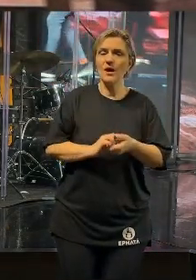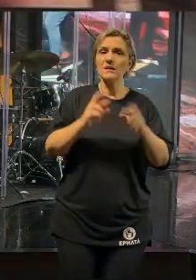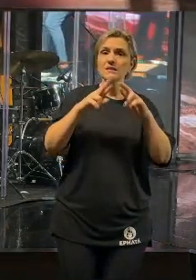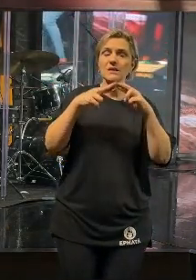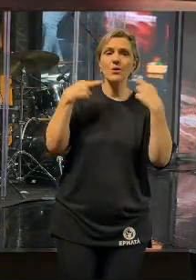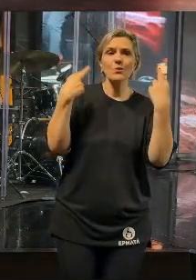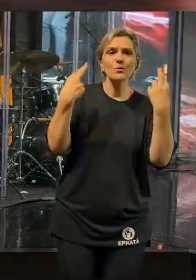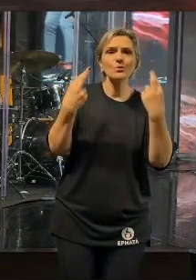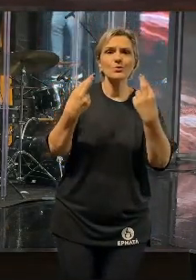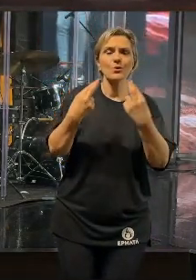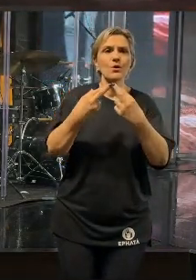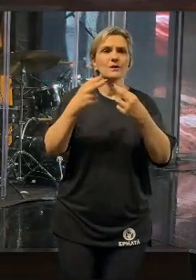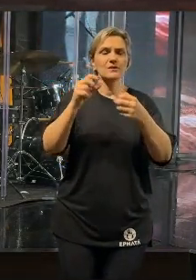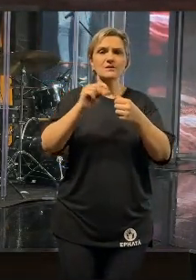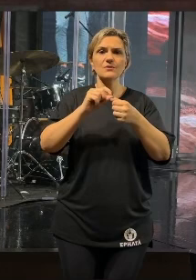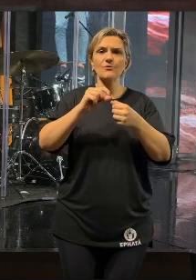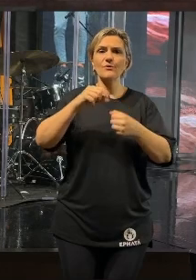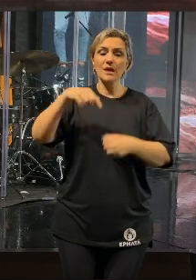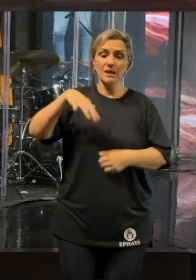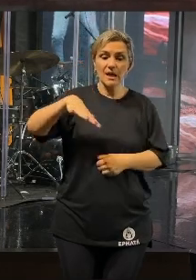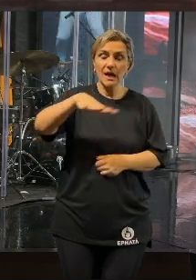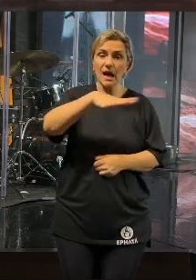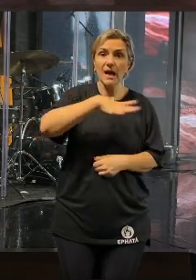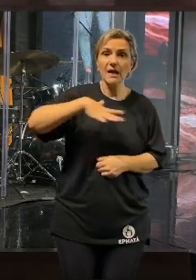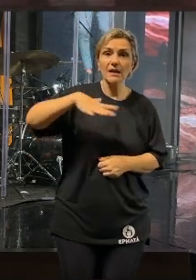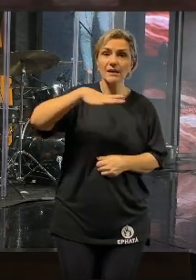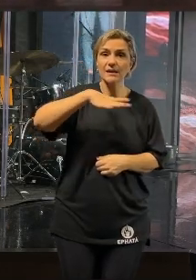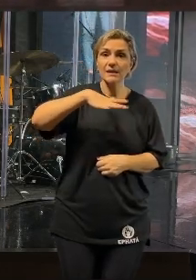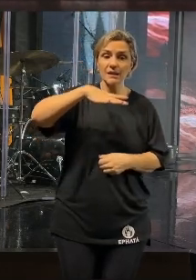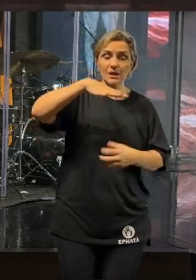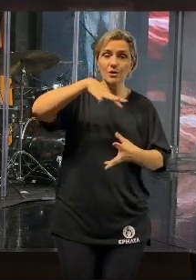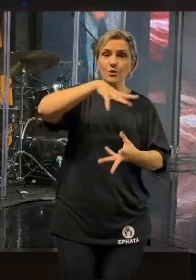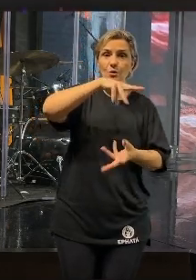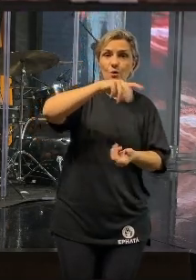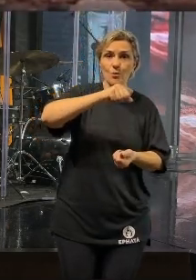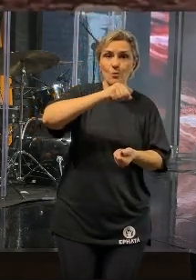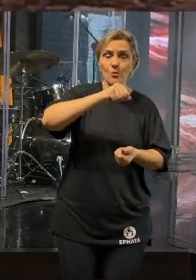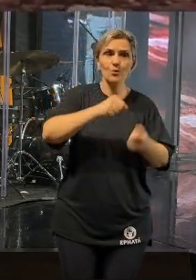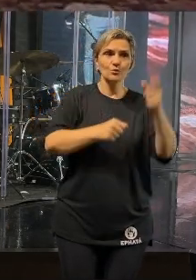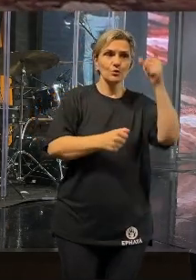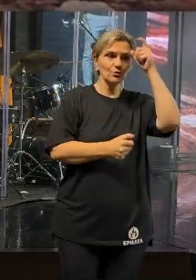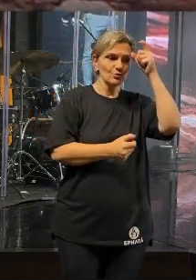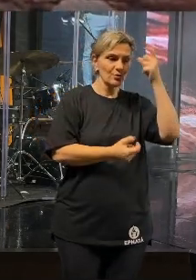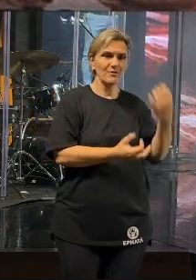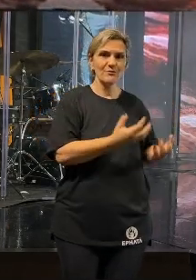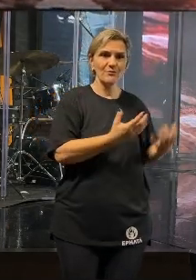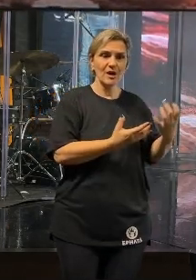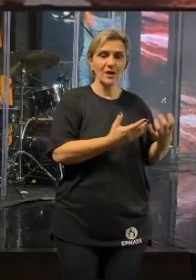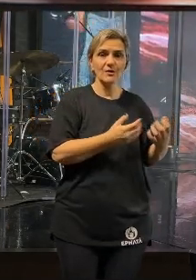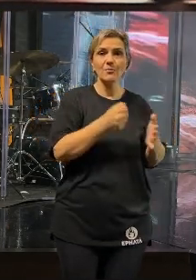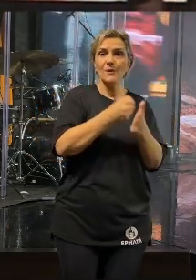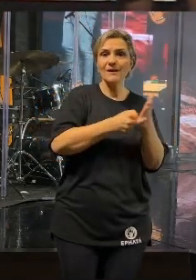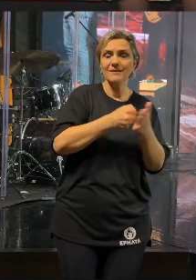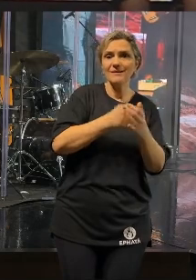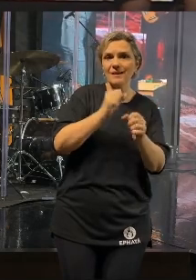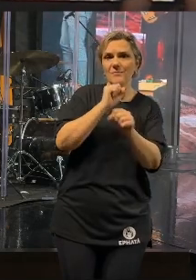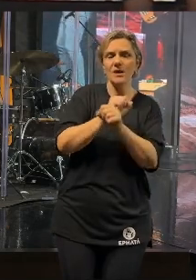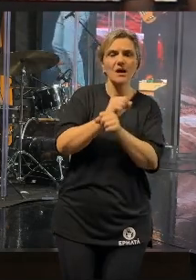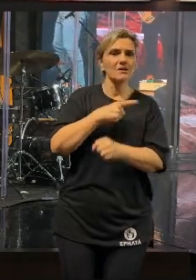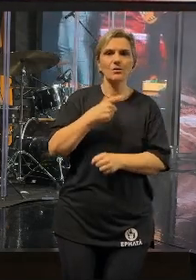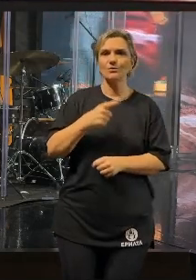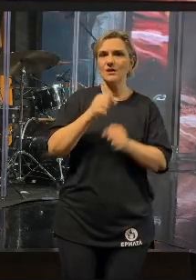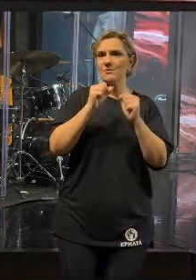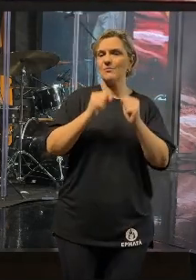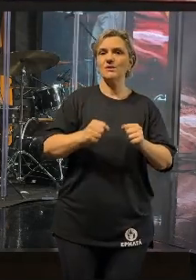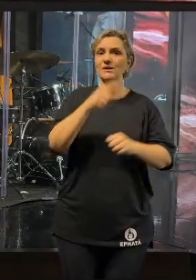reuniões que são feitas aqui na terra, as reuniões que são feitas lá no inferno para tentar te parar, elas não têm o poder